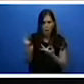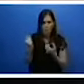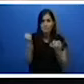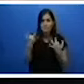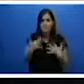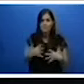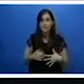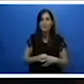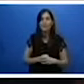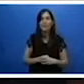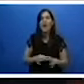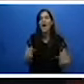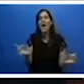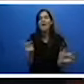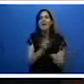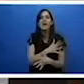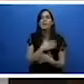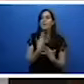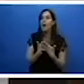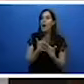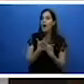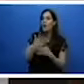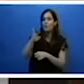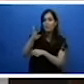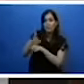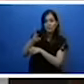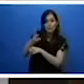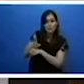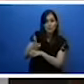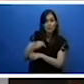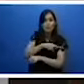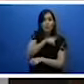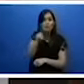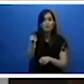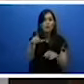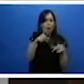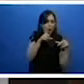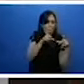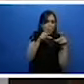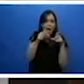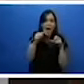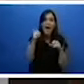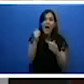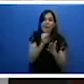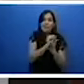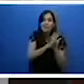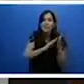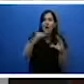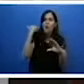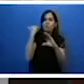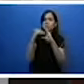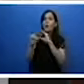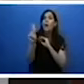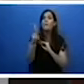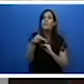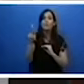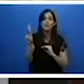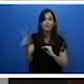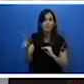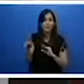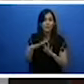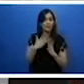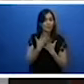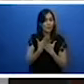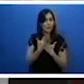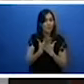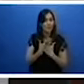Então, nós chegamos ao final de mais uma videoaula. Vocês vão fotografar todas as atividades, encaminhar para a professora ou professor da